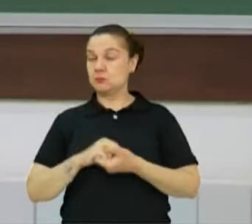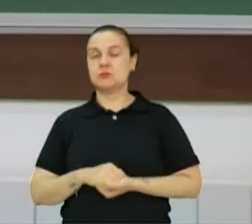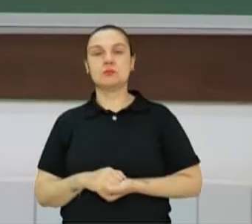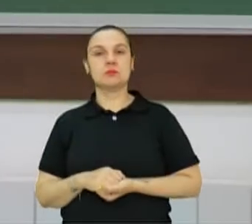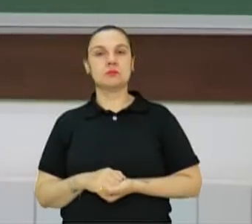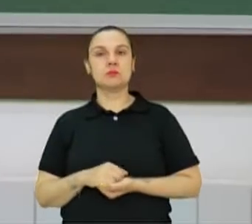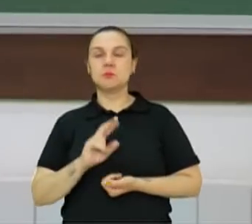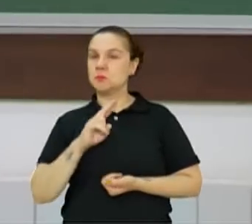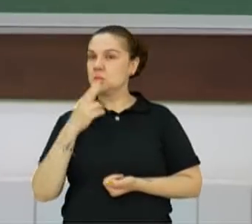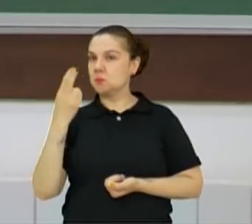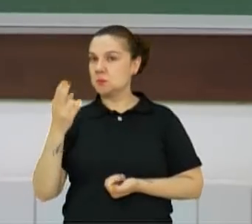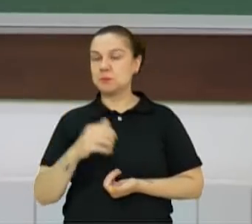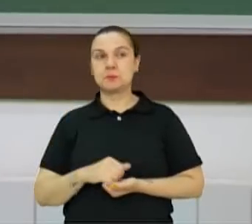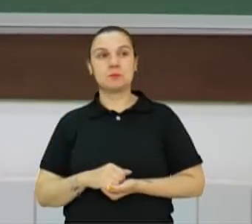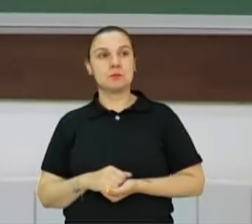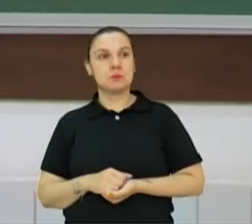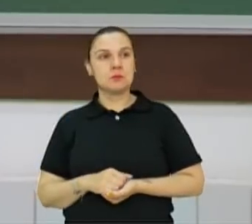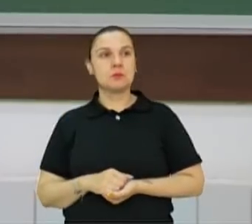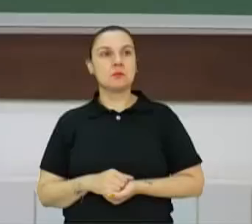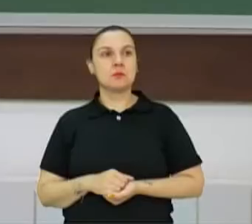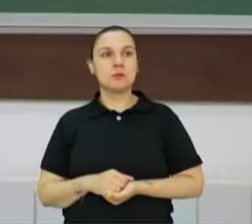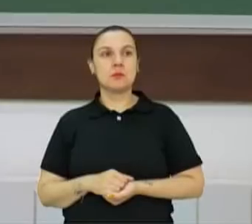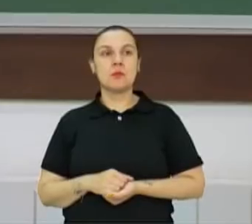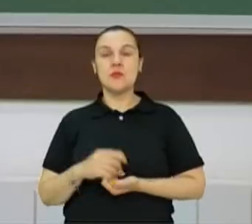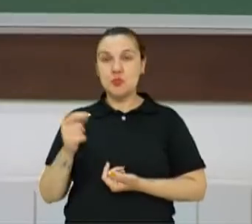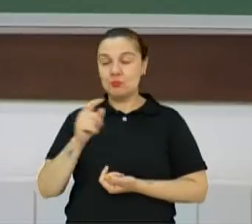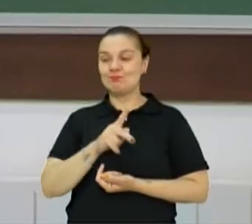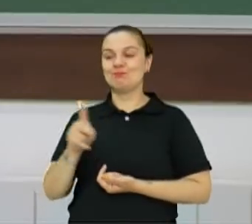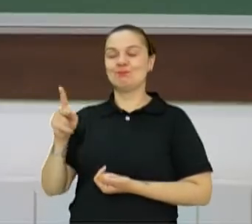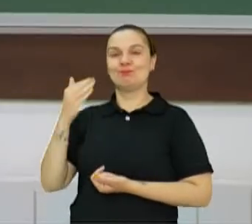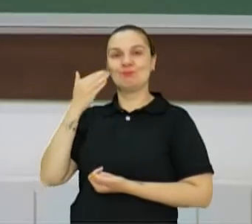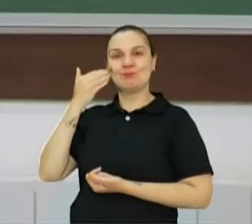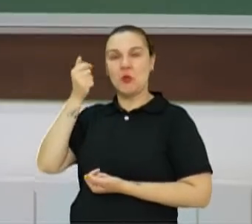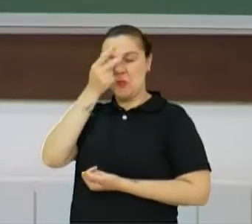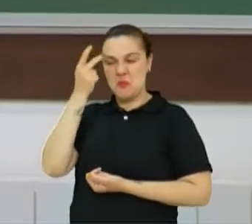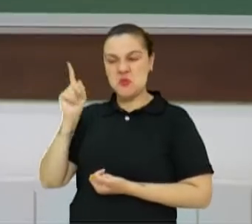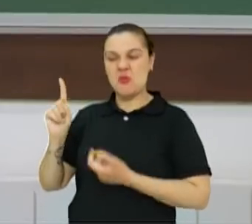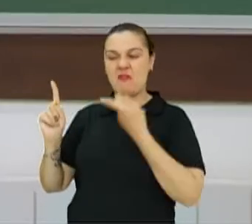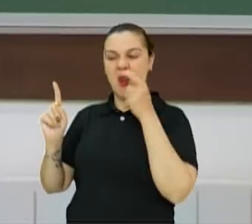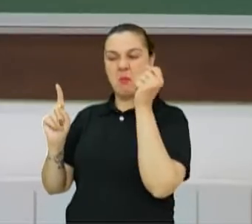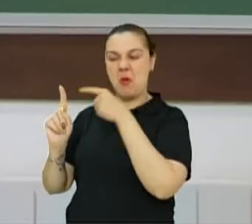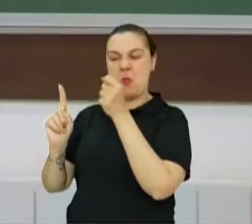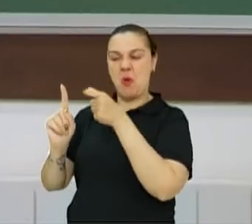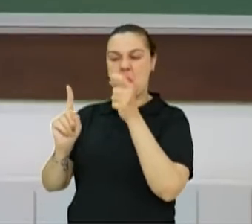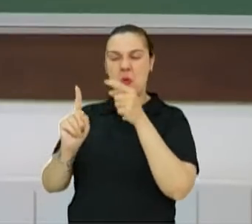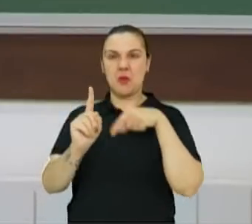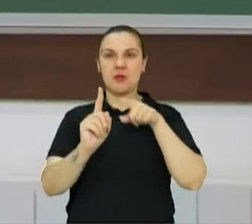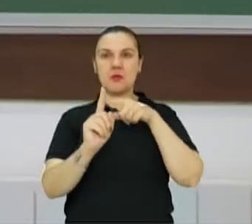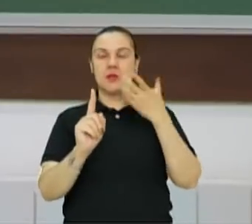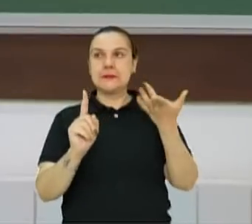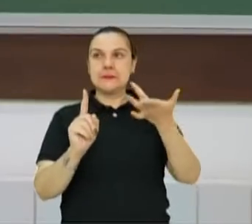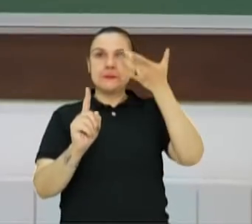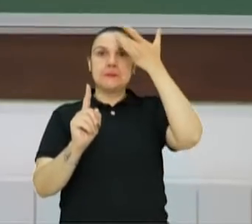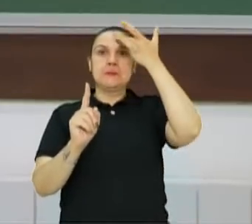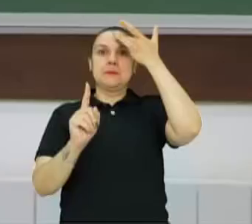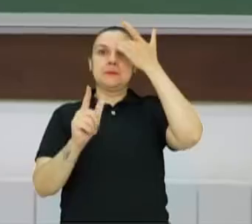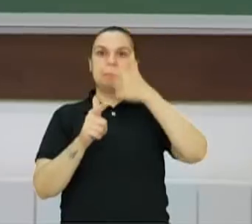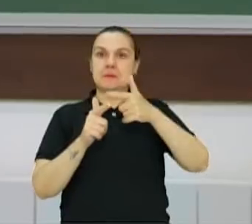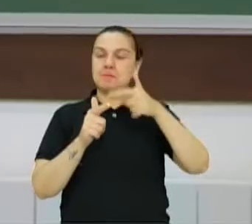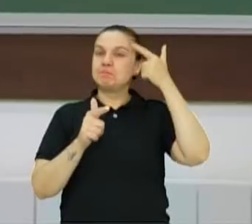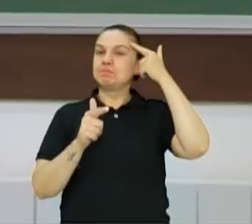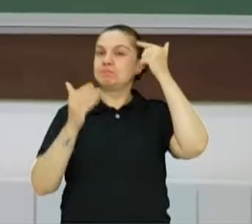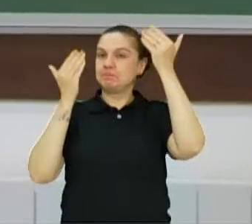adquirir, ou ainda, né, uma reputação que muitas vezes as pessoas saem falando e aí, né, acaba pegando